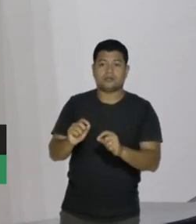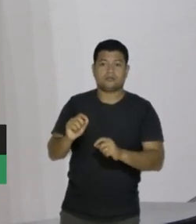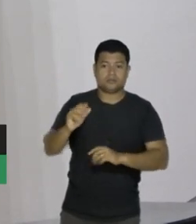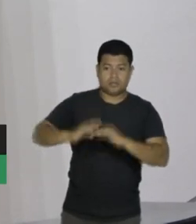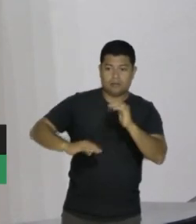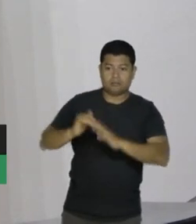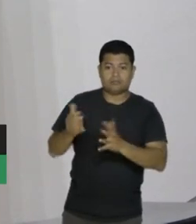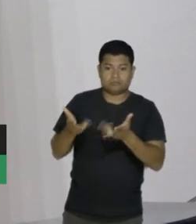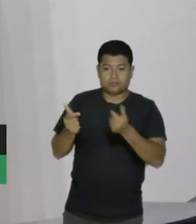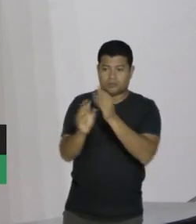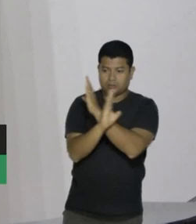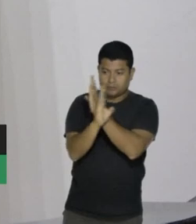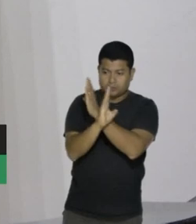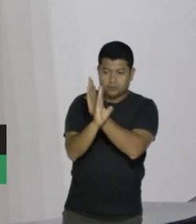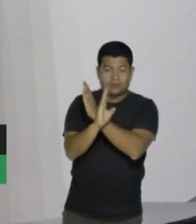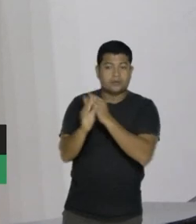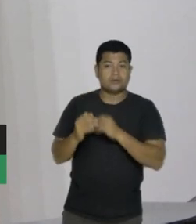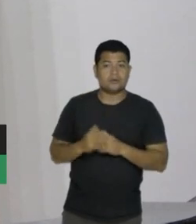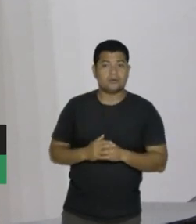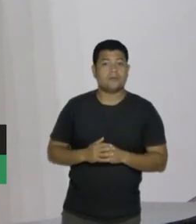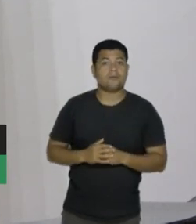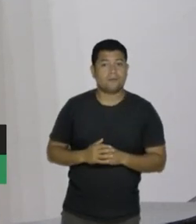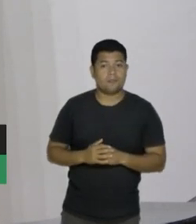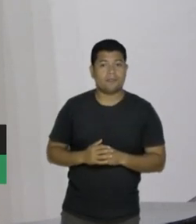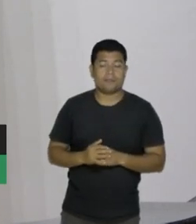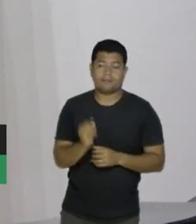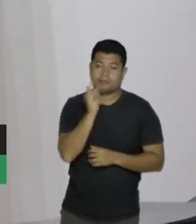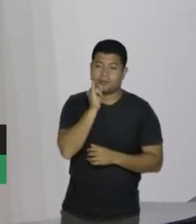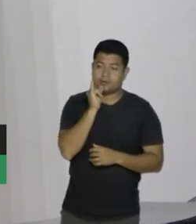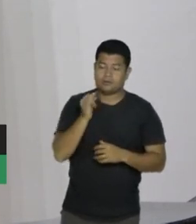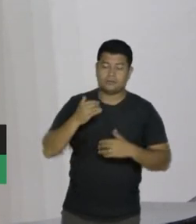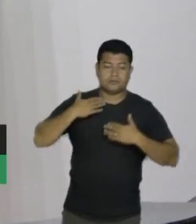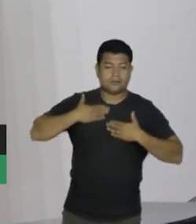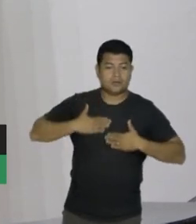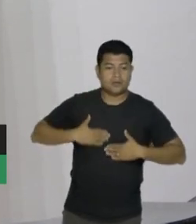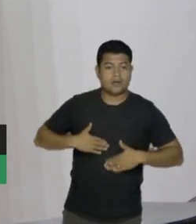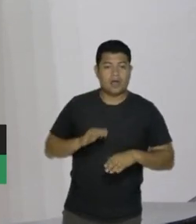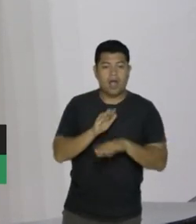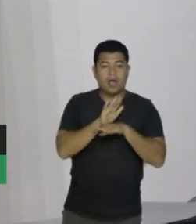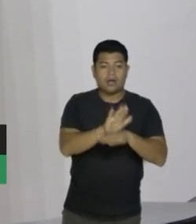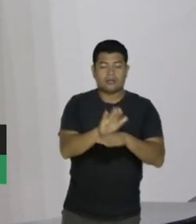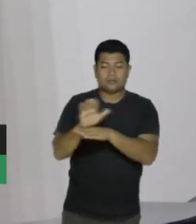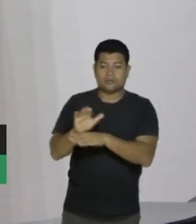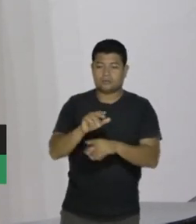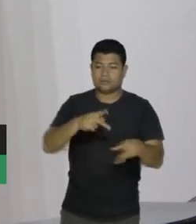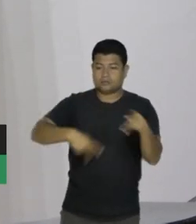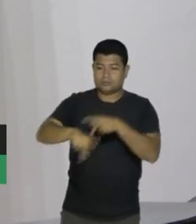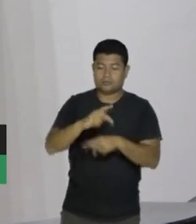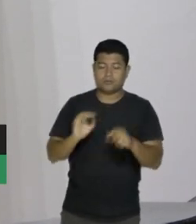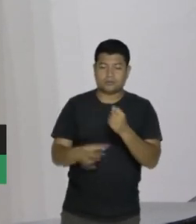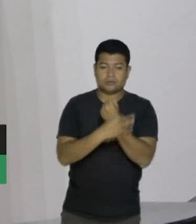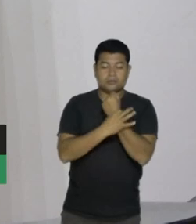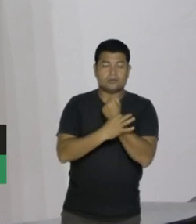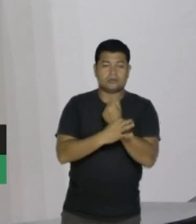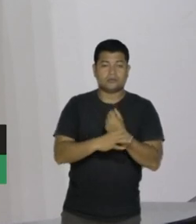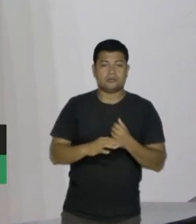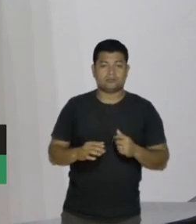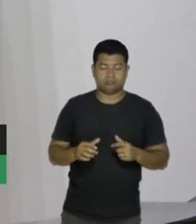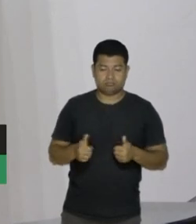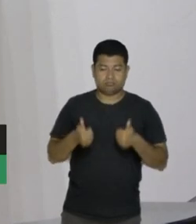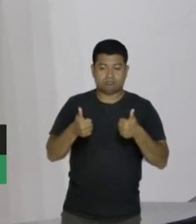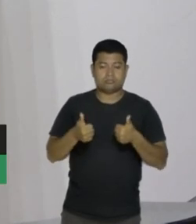sossego que o Catarinense merece aconchego do seu trabalho ou do seu lar de nada também